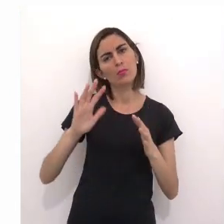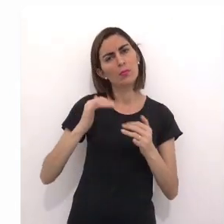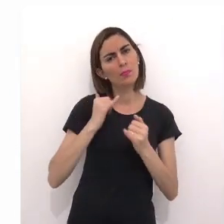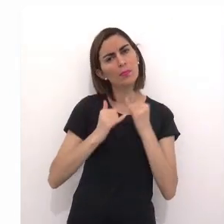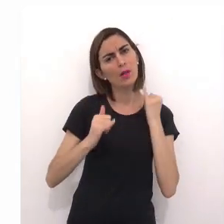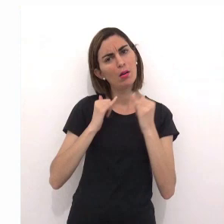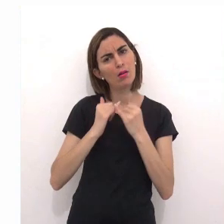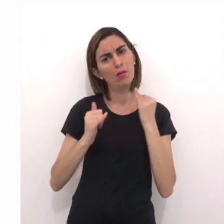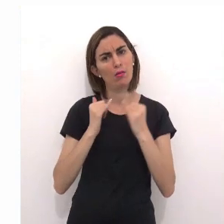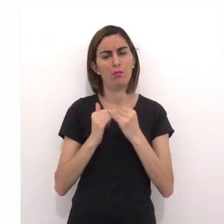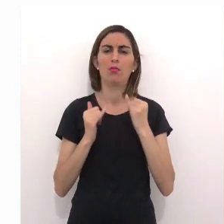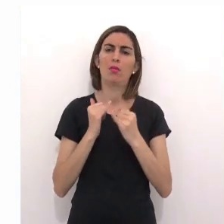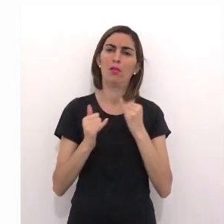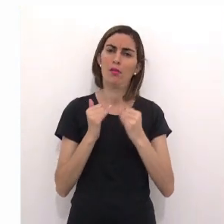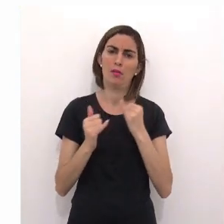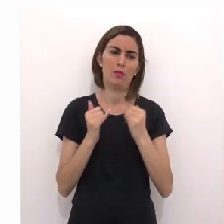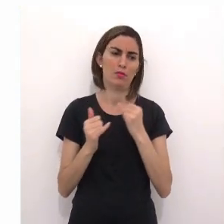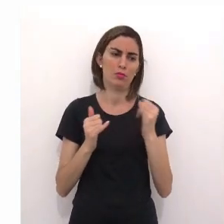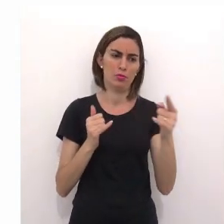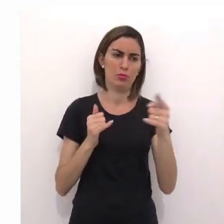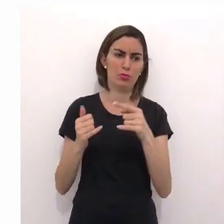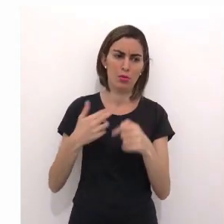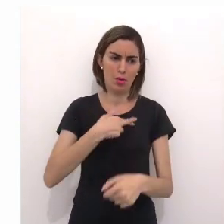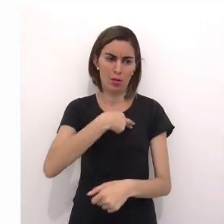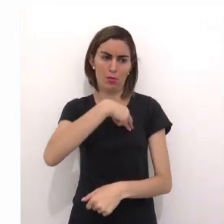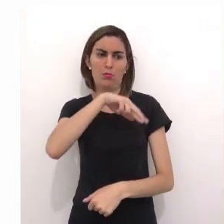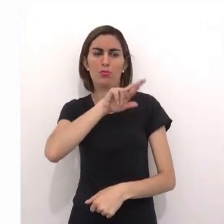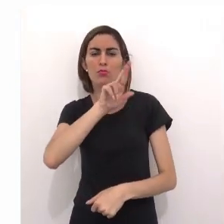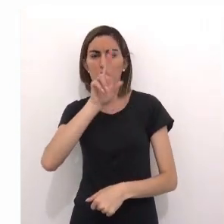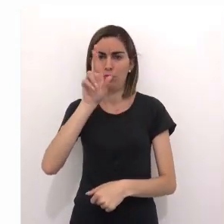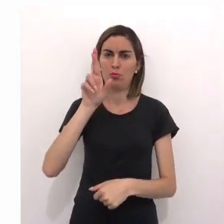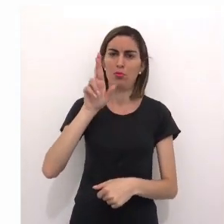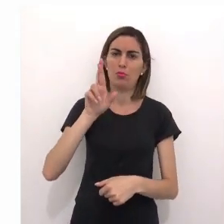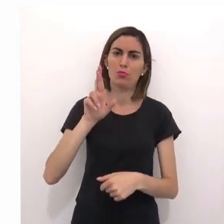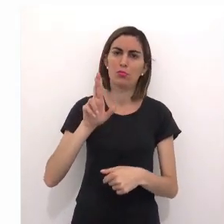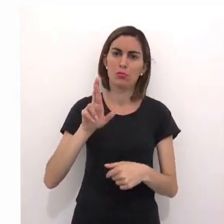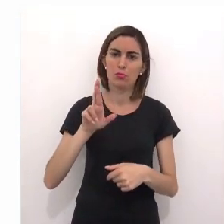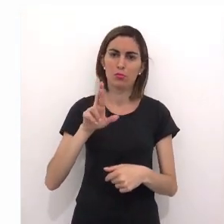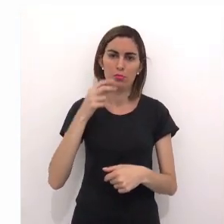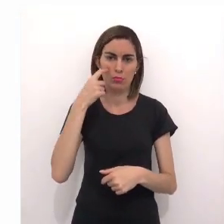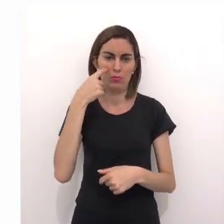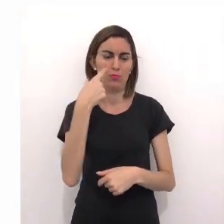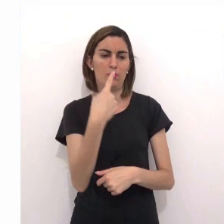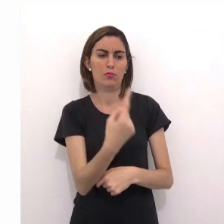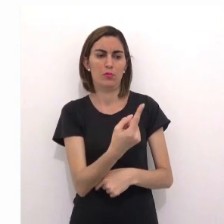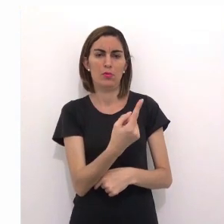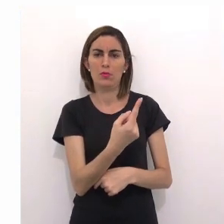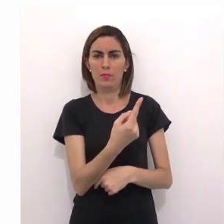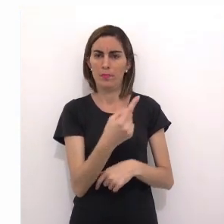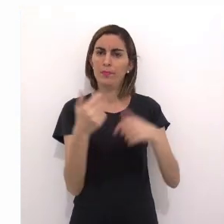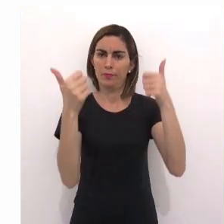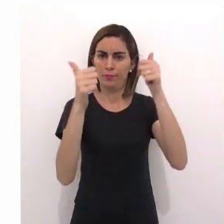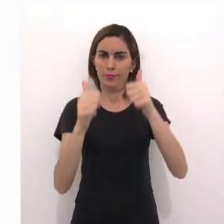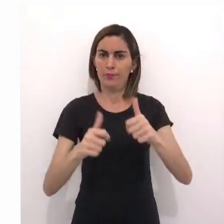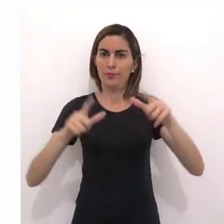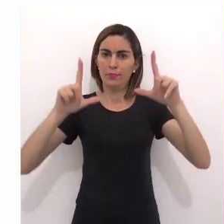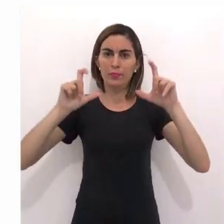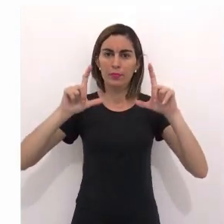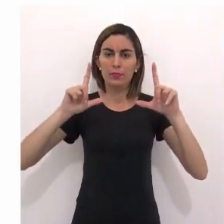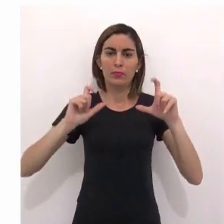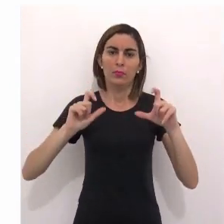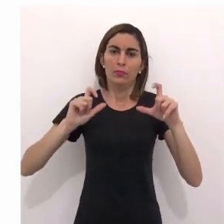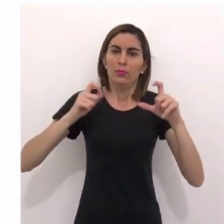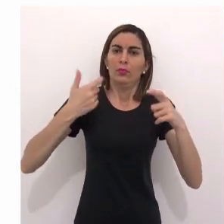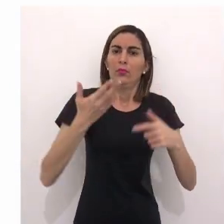aparenta estar num transe religioso. Então, é uma imagem, né,